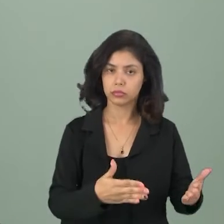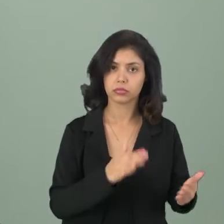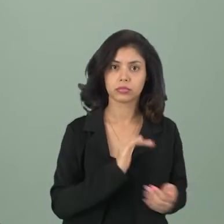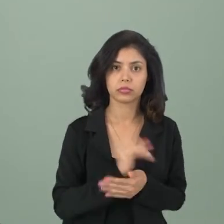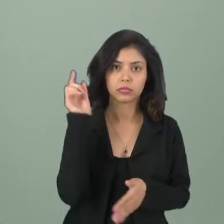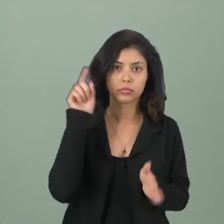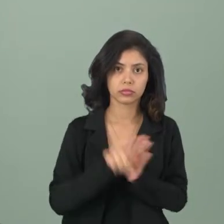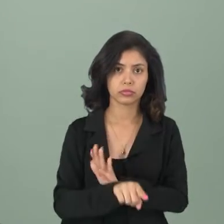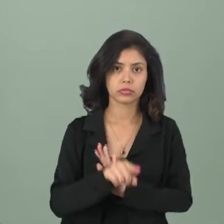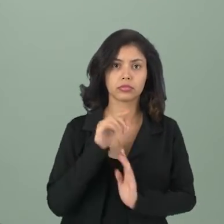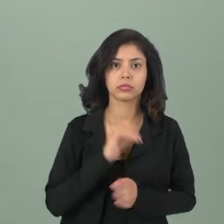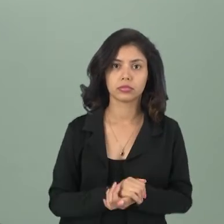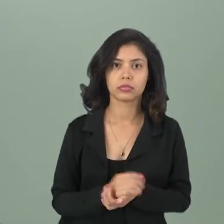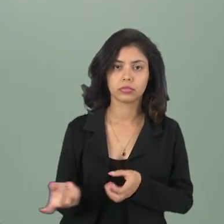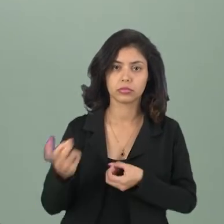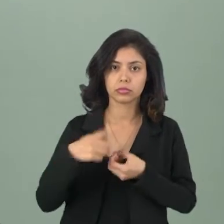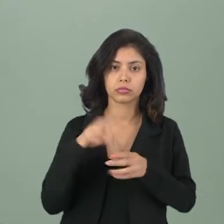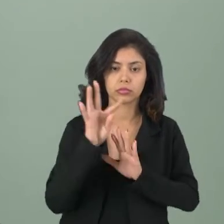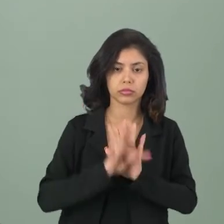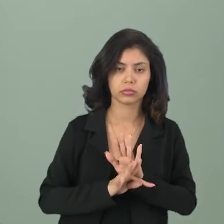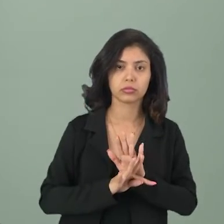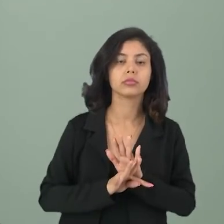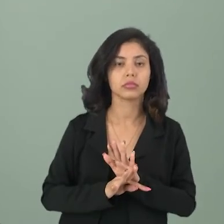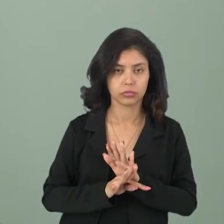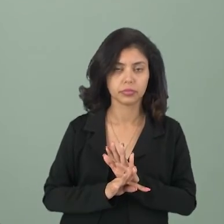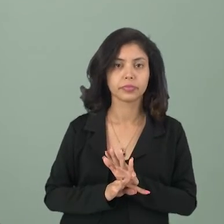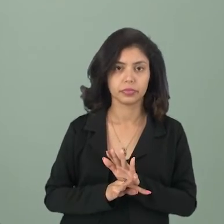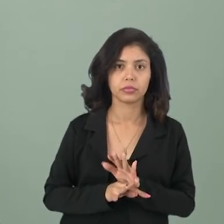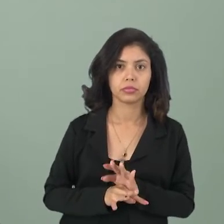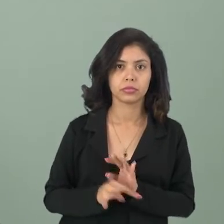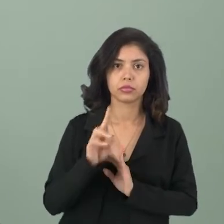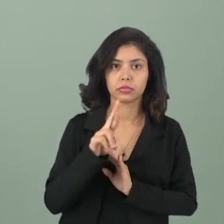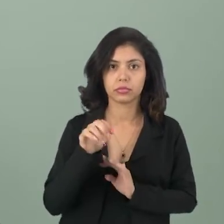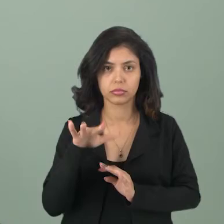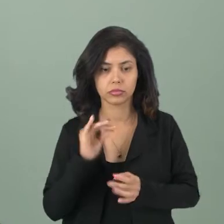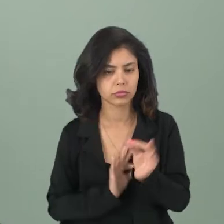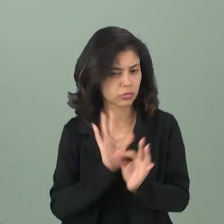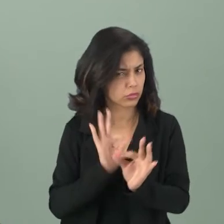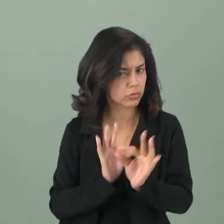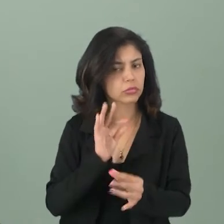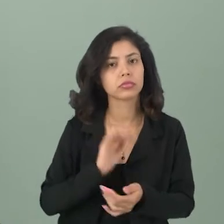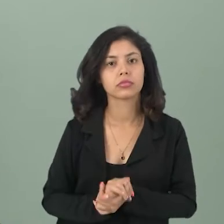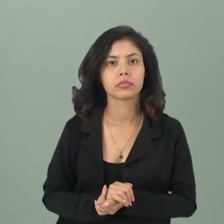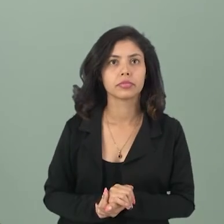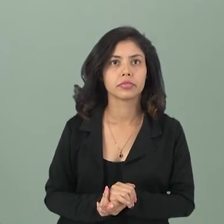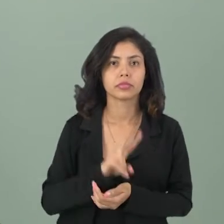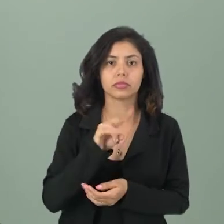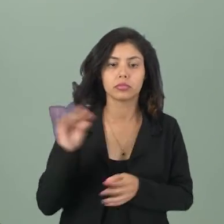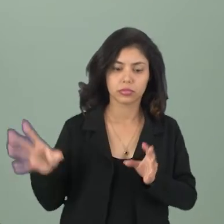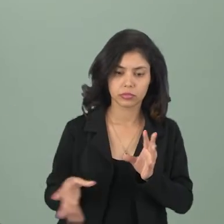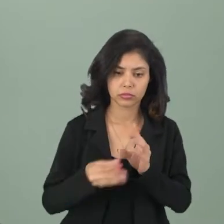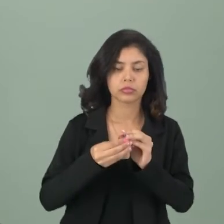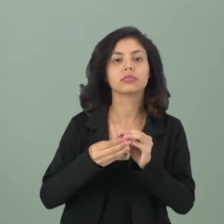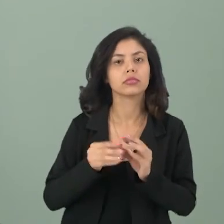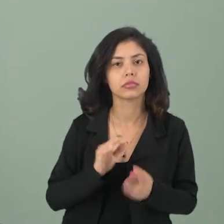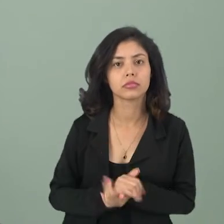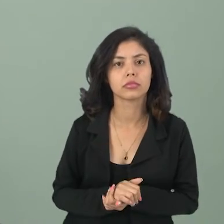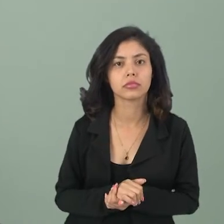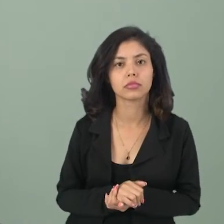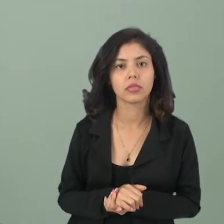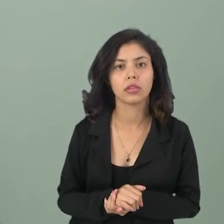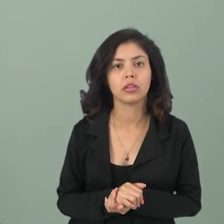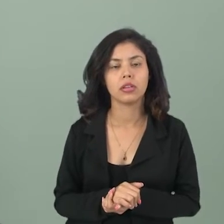rua anunciado que a pergunta e vai e volta ao texto né para fazer aquelas técnicas disse que nesse cana que a gente já trabalhou e vai aplicar ali